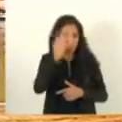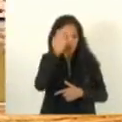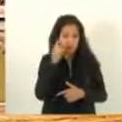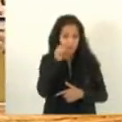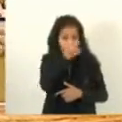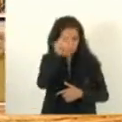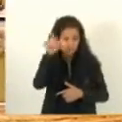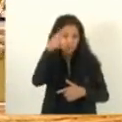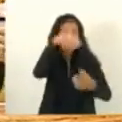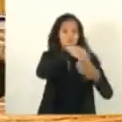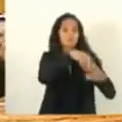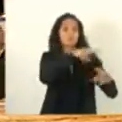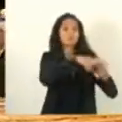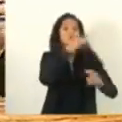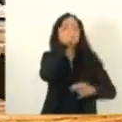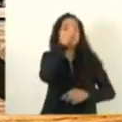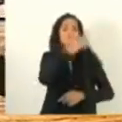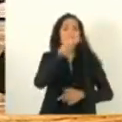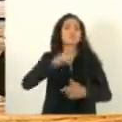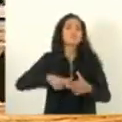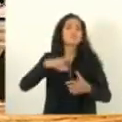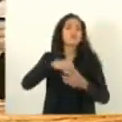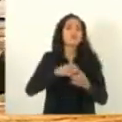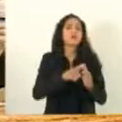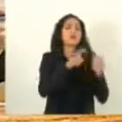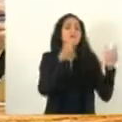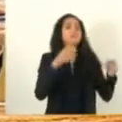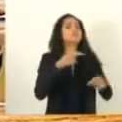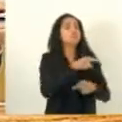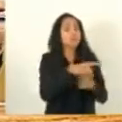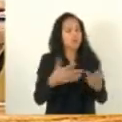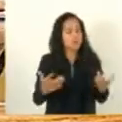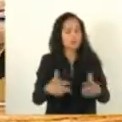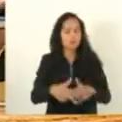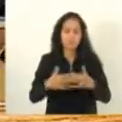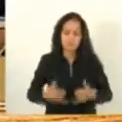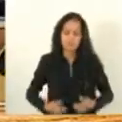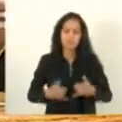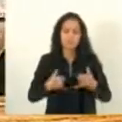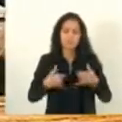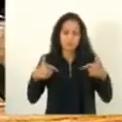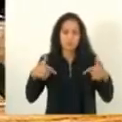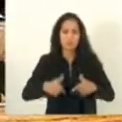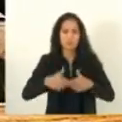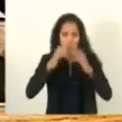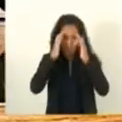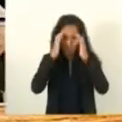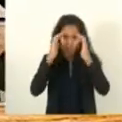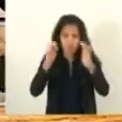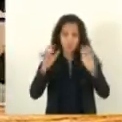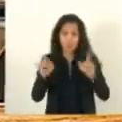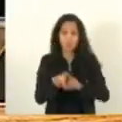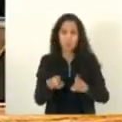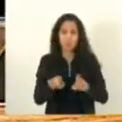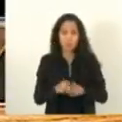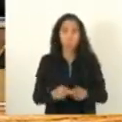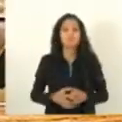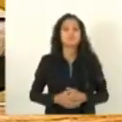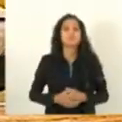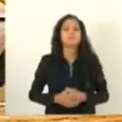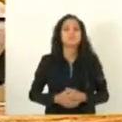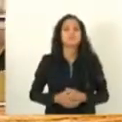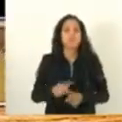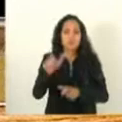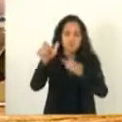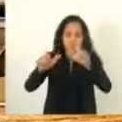do fogo. Por isso, fica aqui a minha satisfação, o meu respeito aos